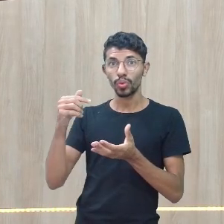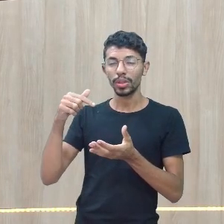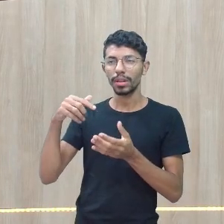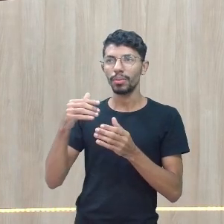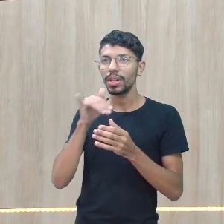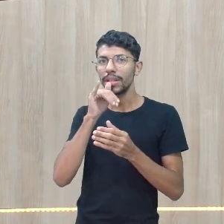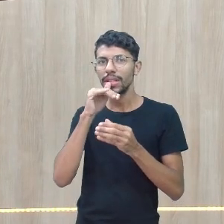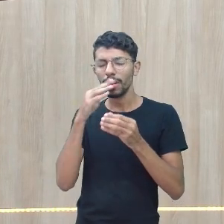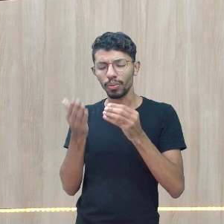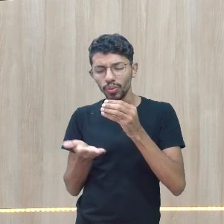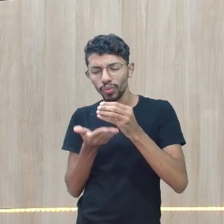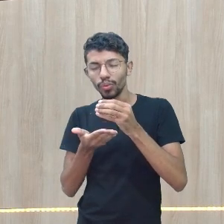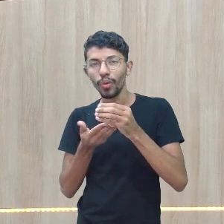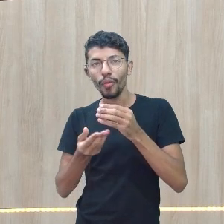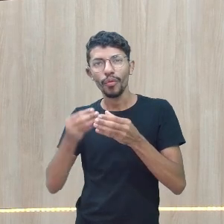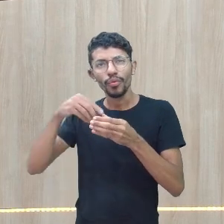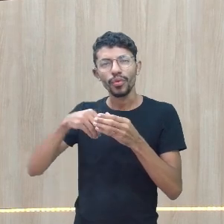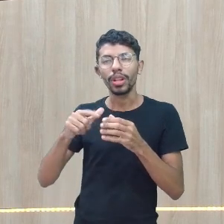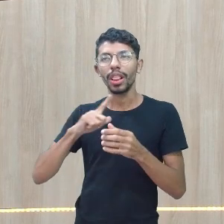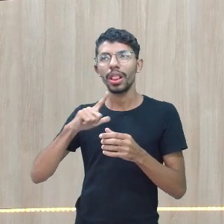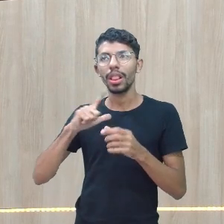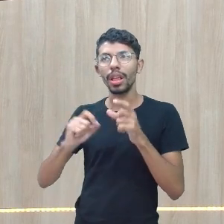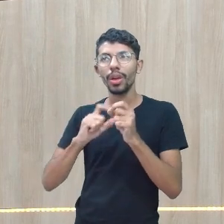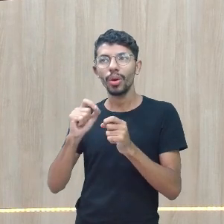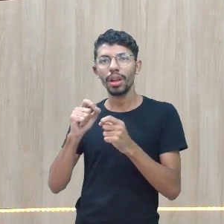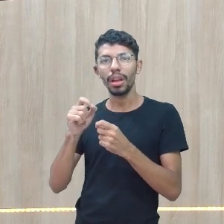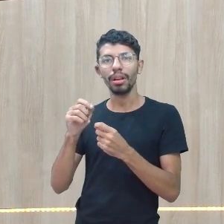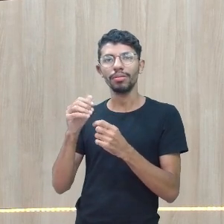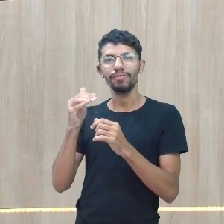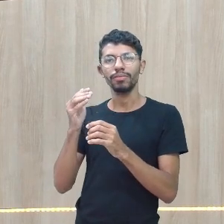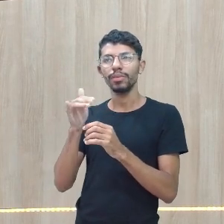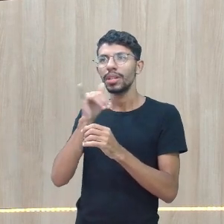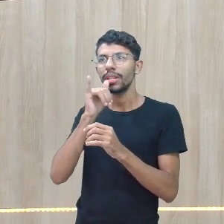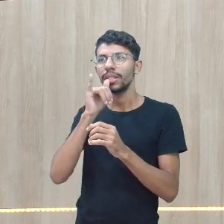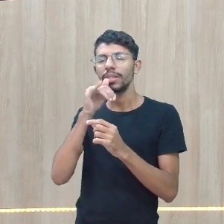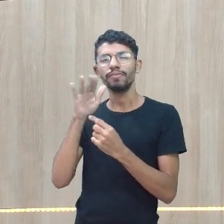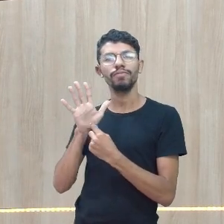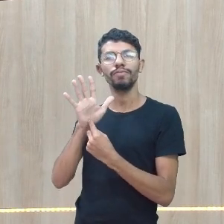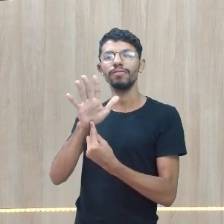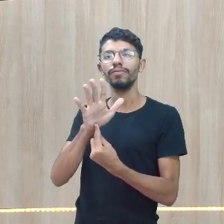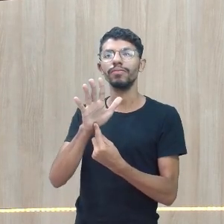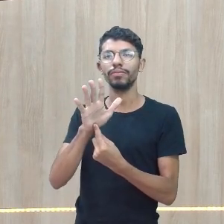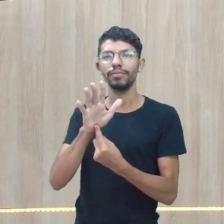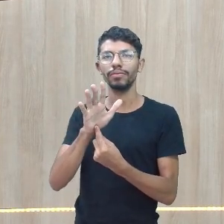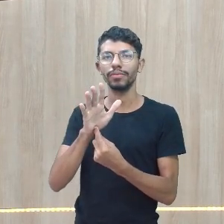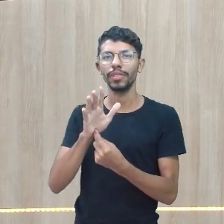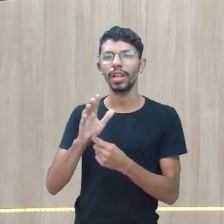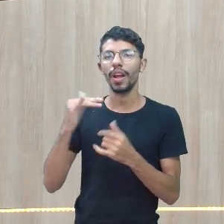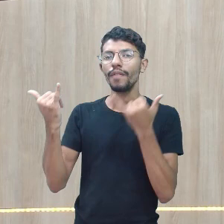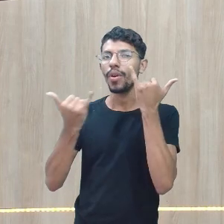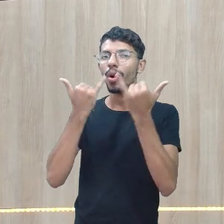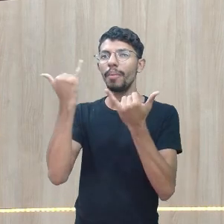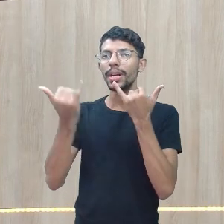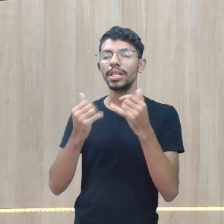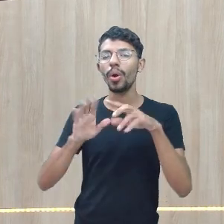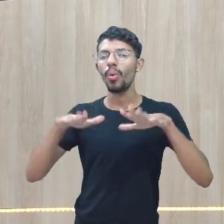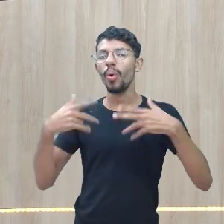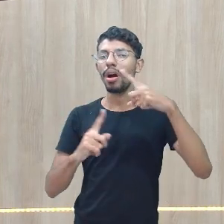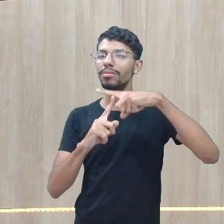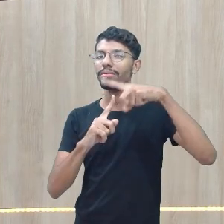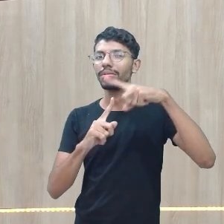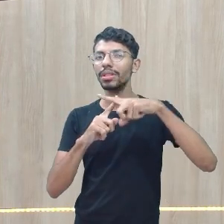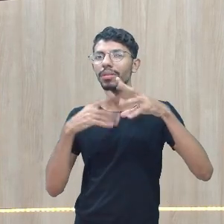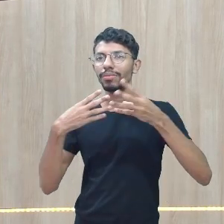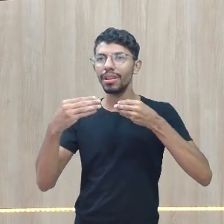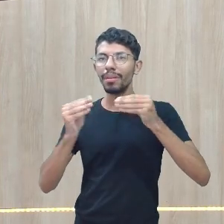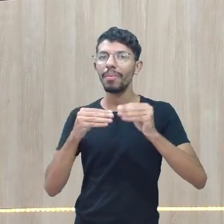identificação. Ele vem com um triângulo, ele vai dizer, a partir de letras e números, que tipo de plástico ele é. E, por fim, a questão aí